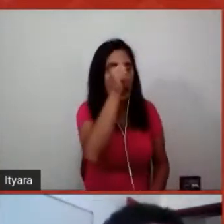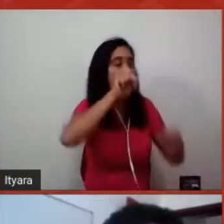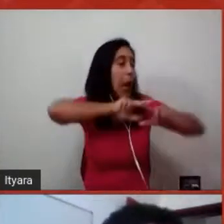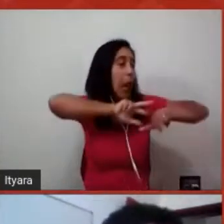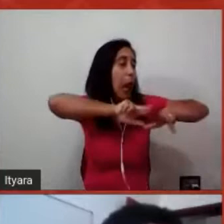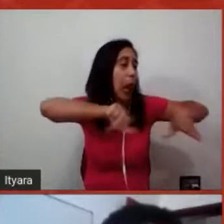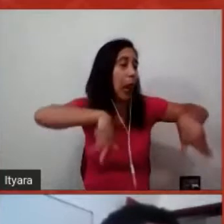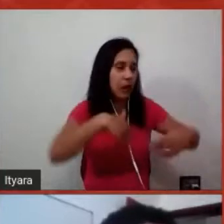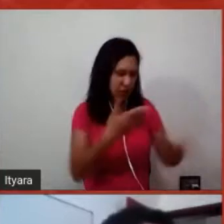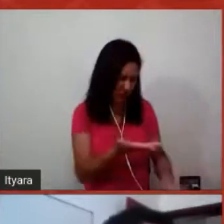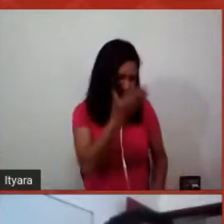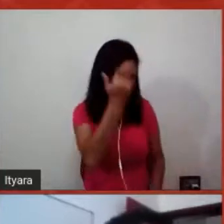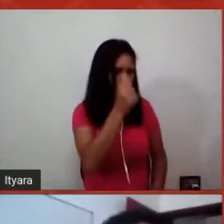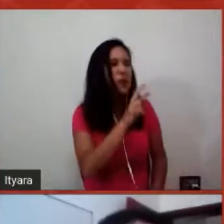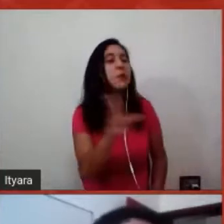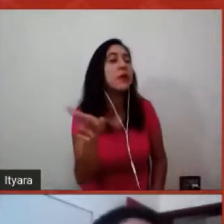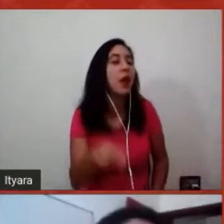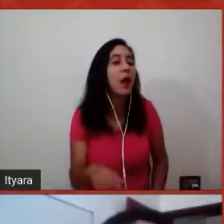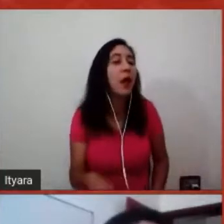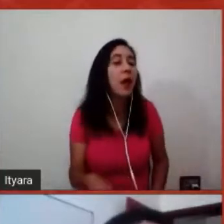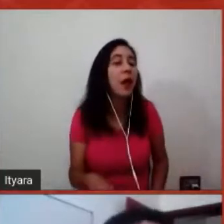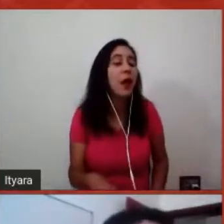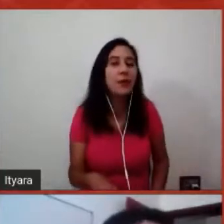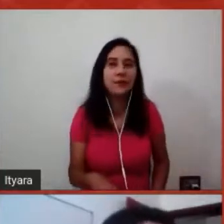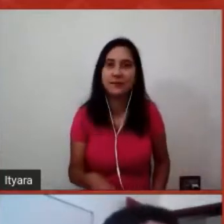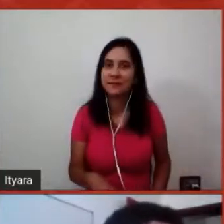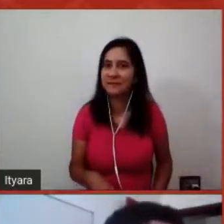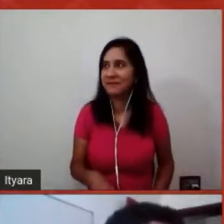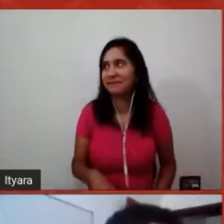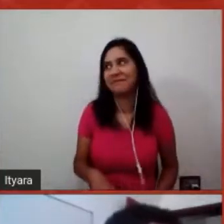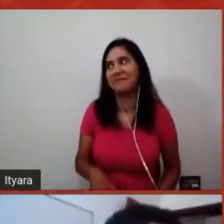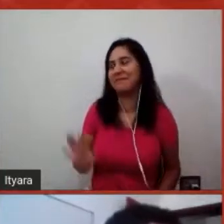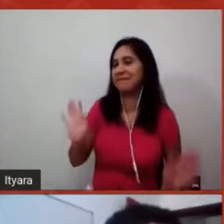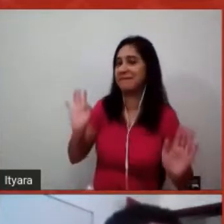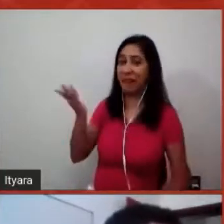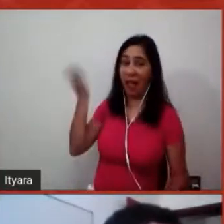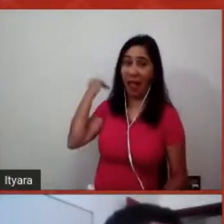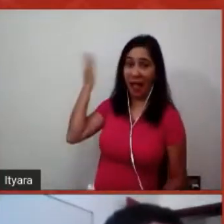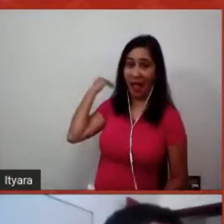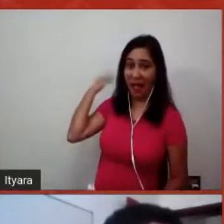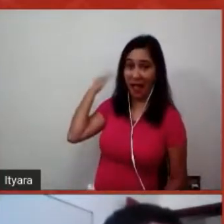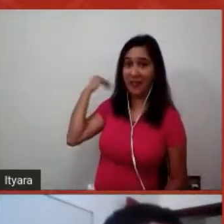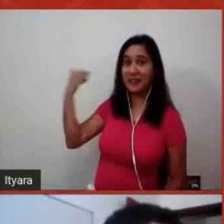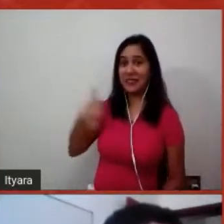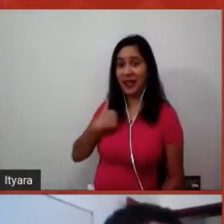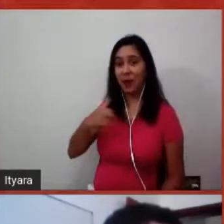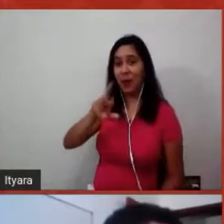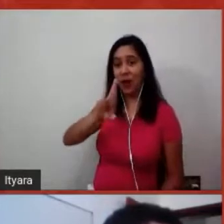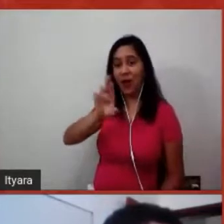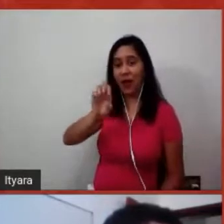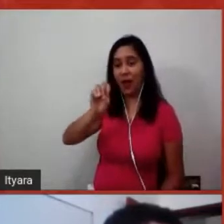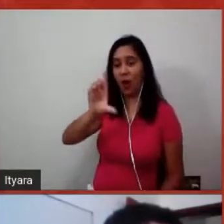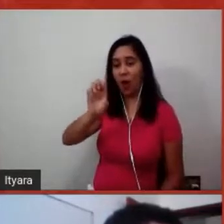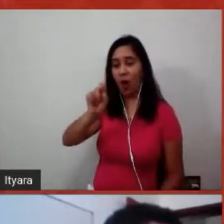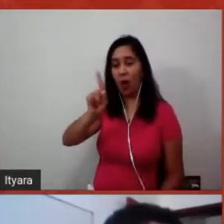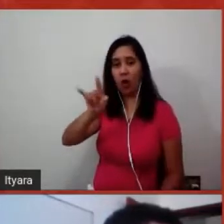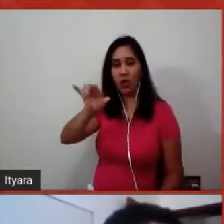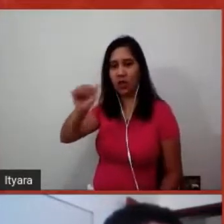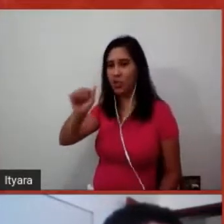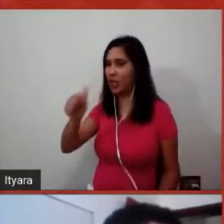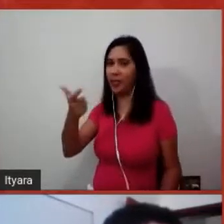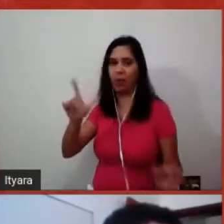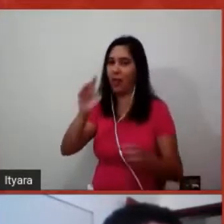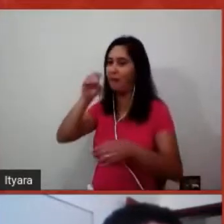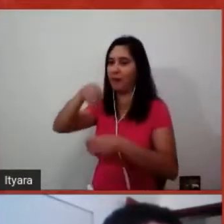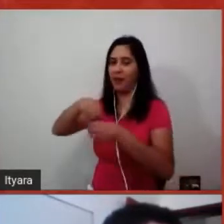bicho, sabe responder? Olha, na minha época, reologia não caía no vestibular em